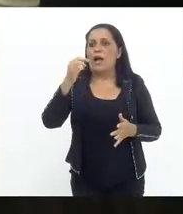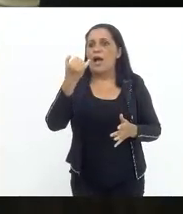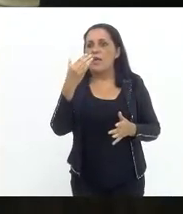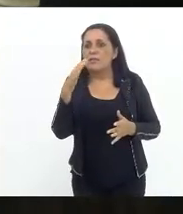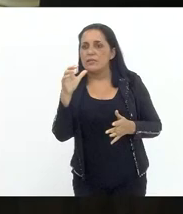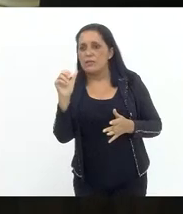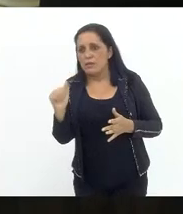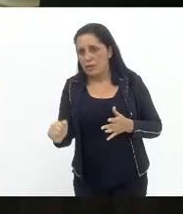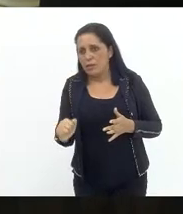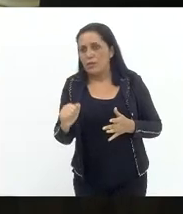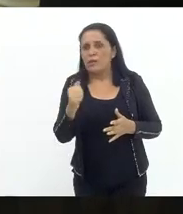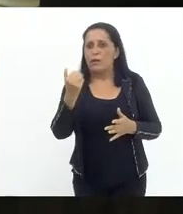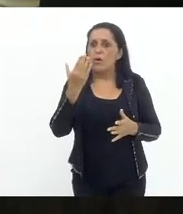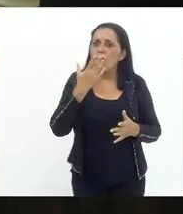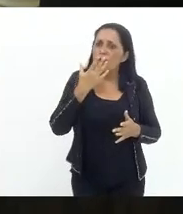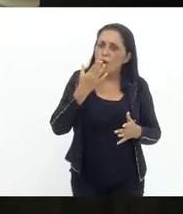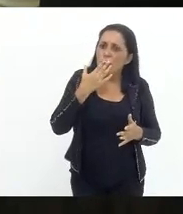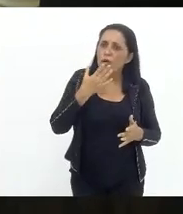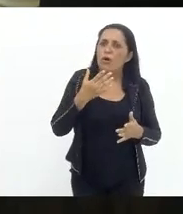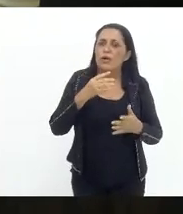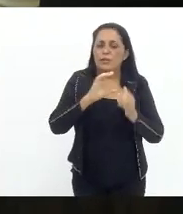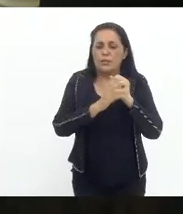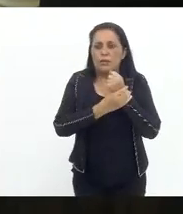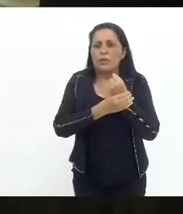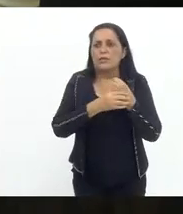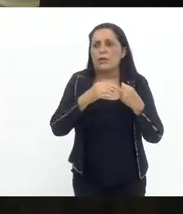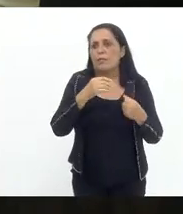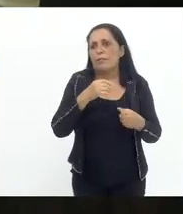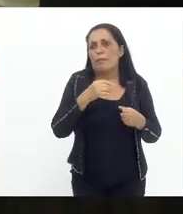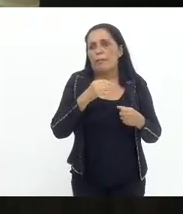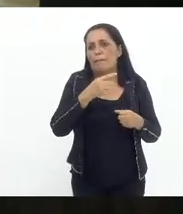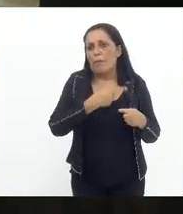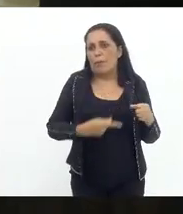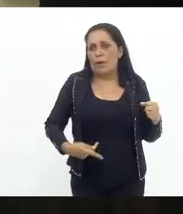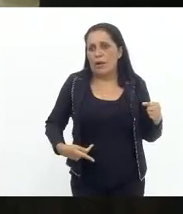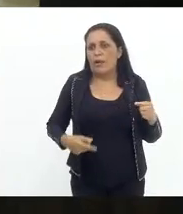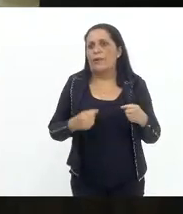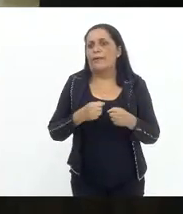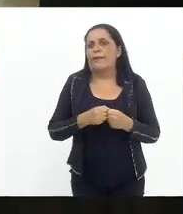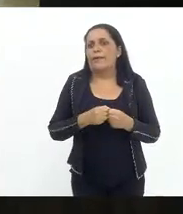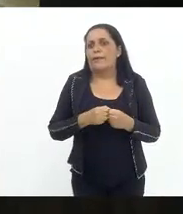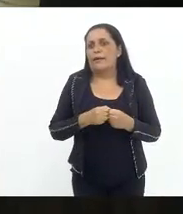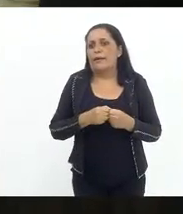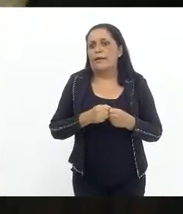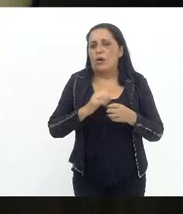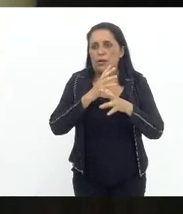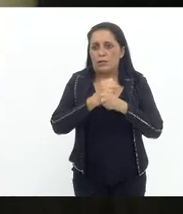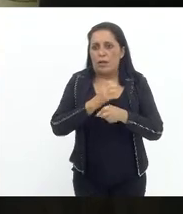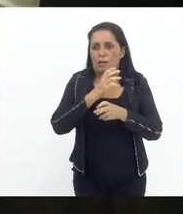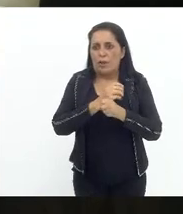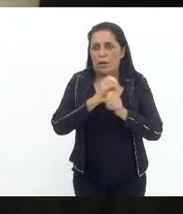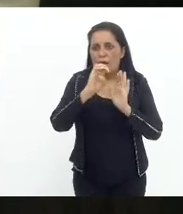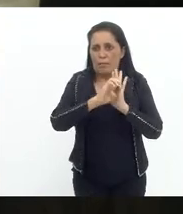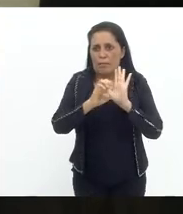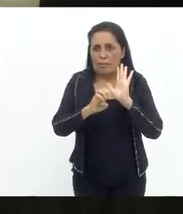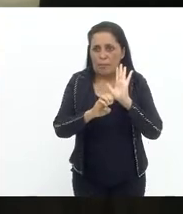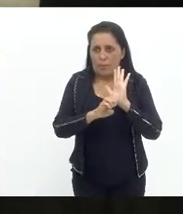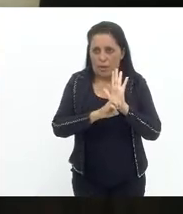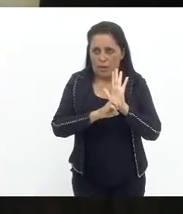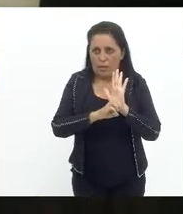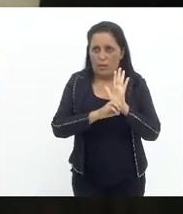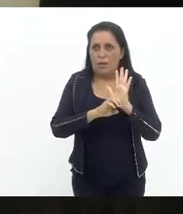humanos e cidadania, de segurança pública e ação de polícia e de orçamento, às emendas de plenário. Para emitir